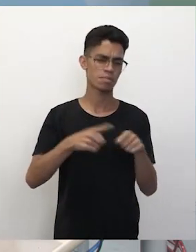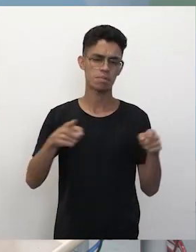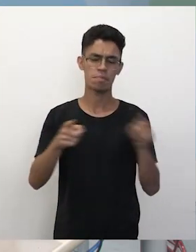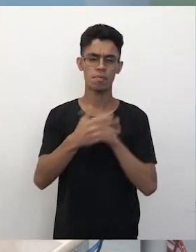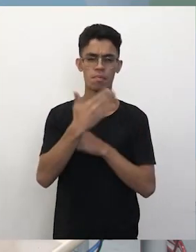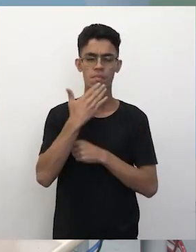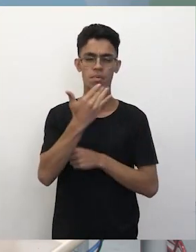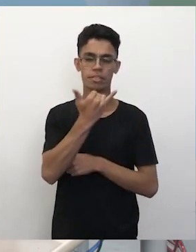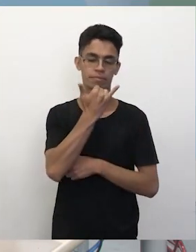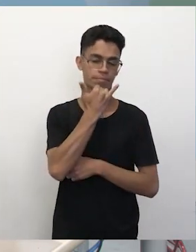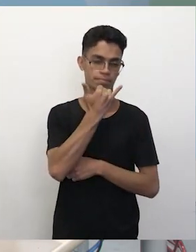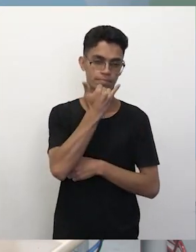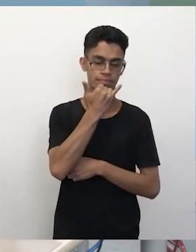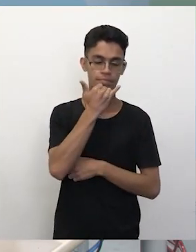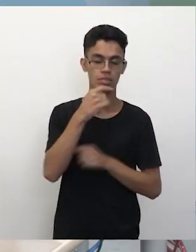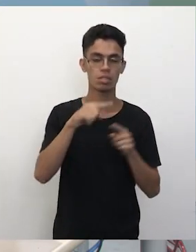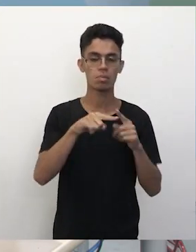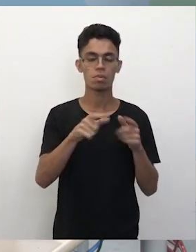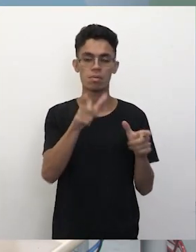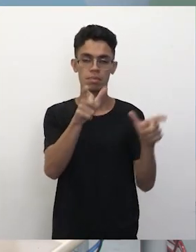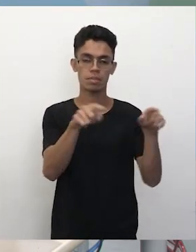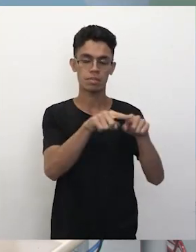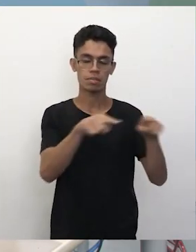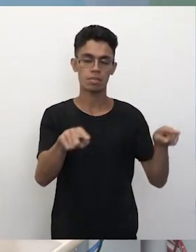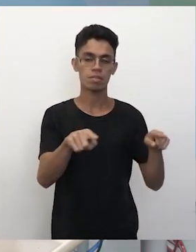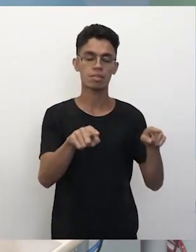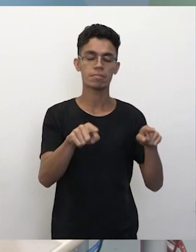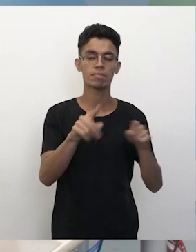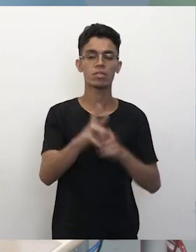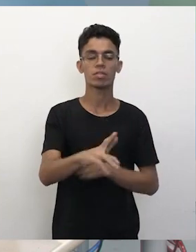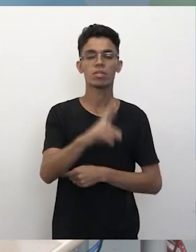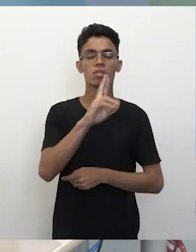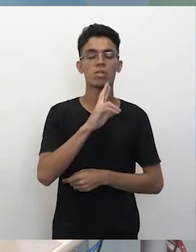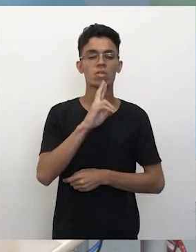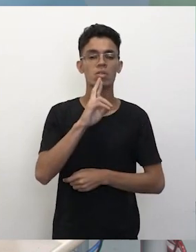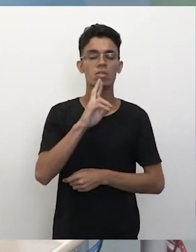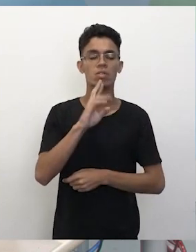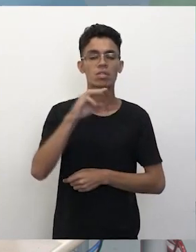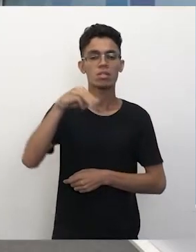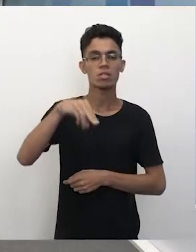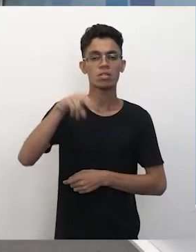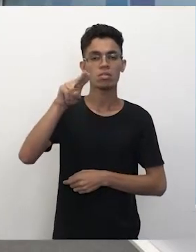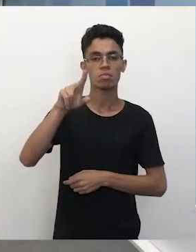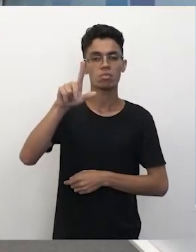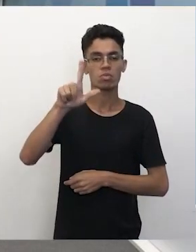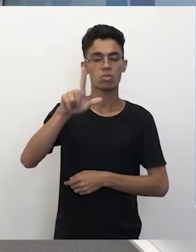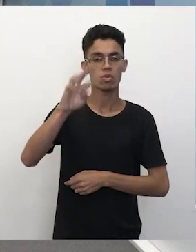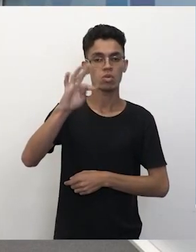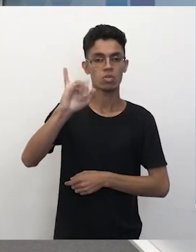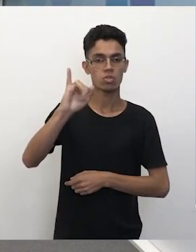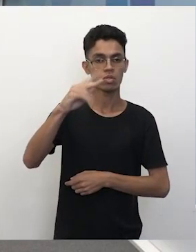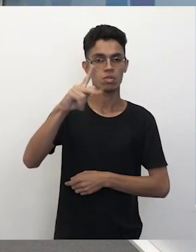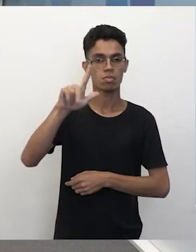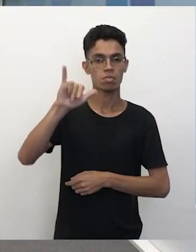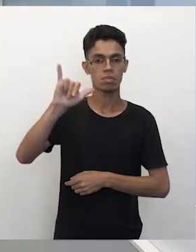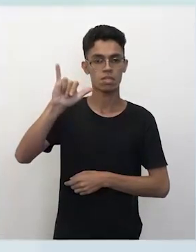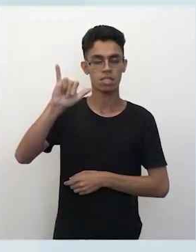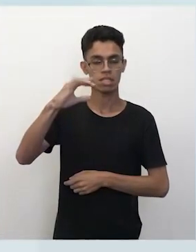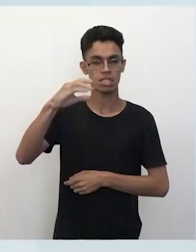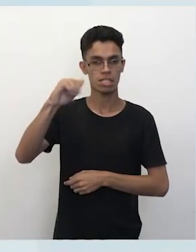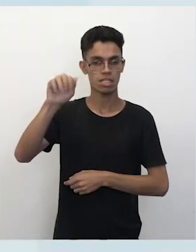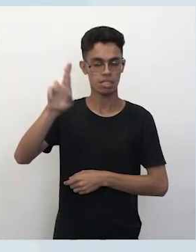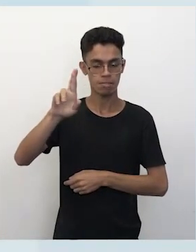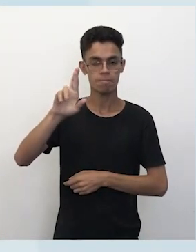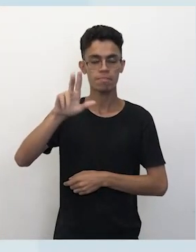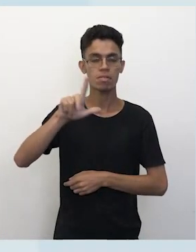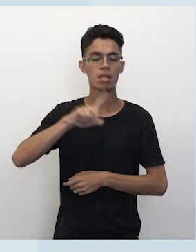pedir desculpa, tá? Mas a maioria das pessoas está dizendo aqui multiplicar, professor. Beleza, tá? Quando temos uma potência elevada a outra, para